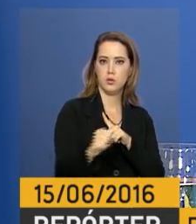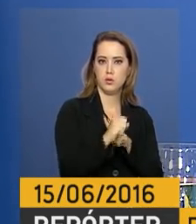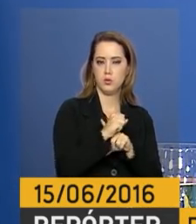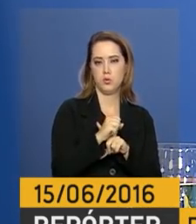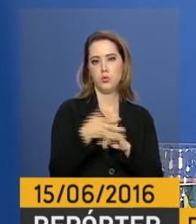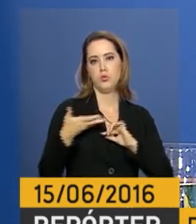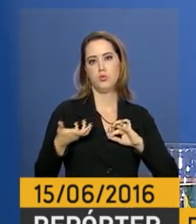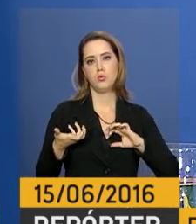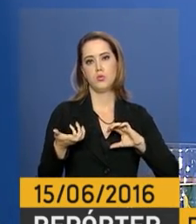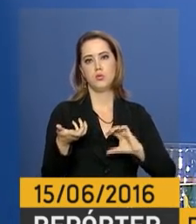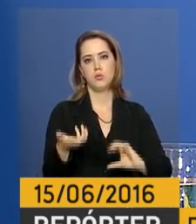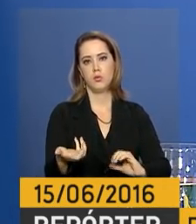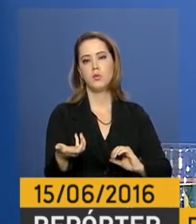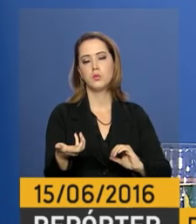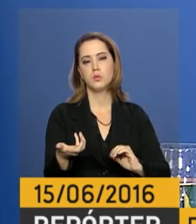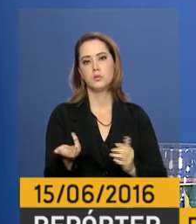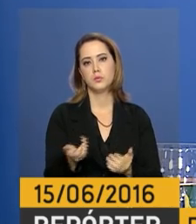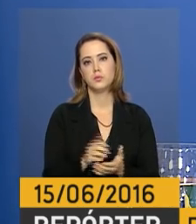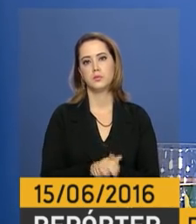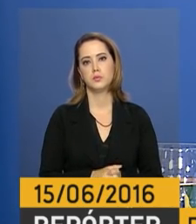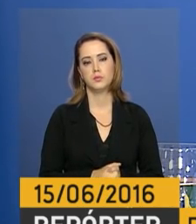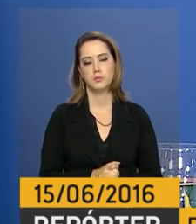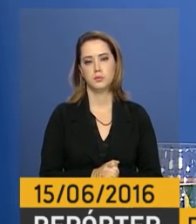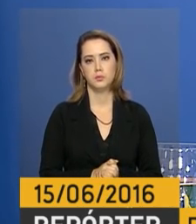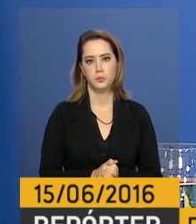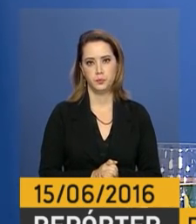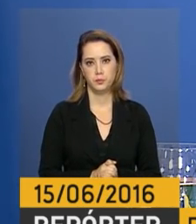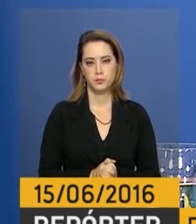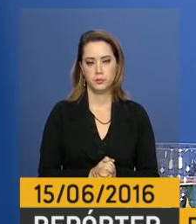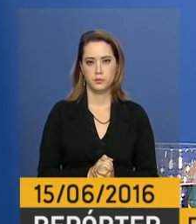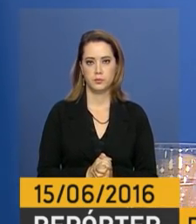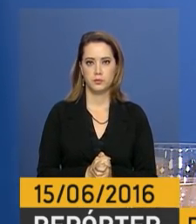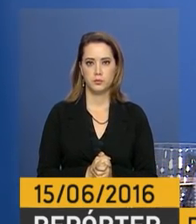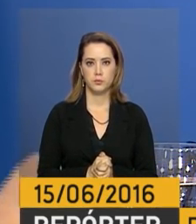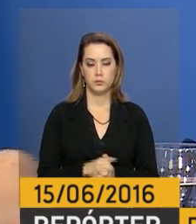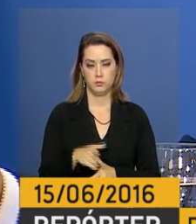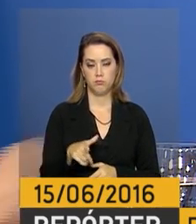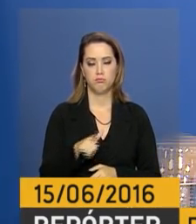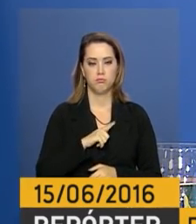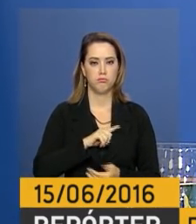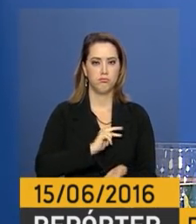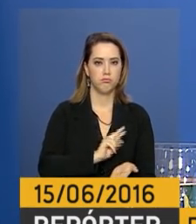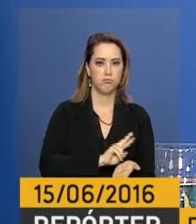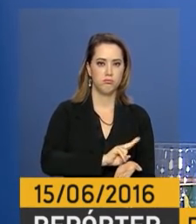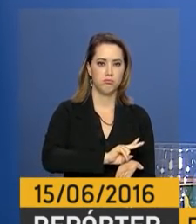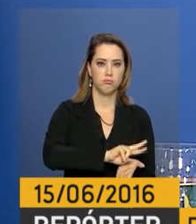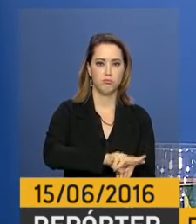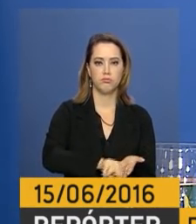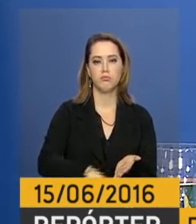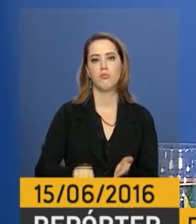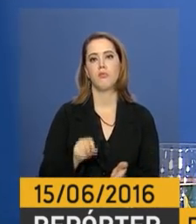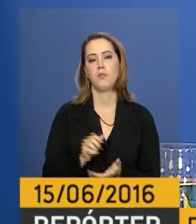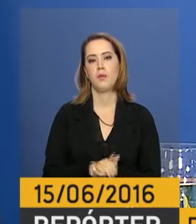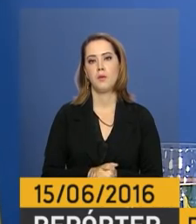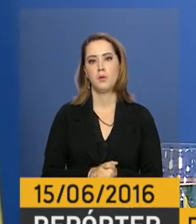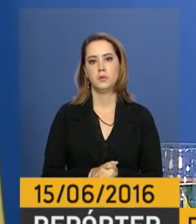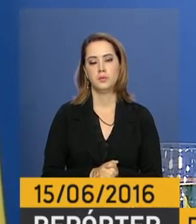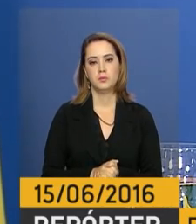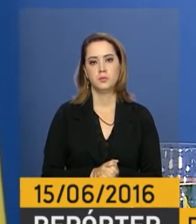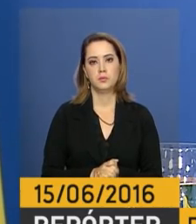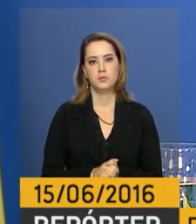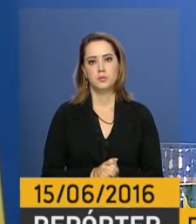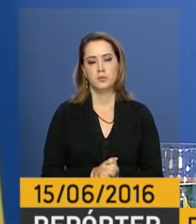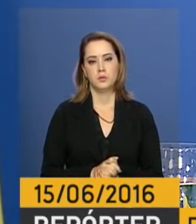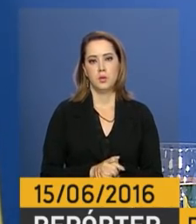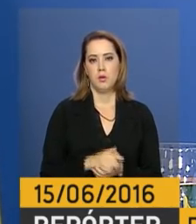representantes eh no Congresso Nacional. Existem algumas ah alguns